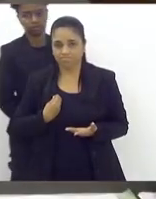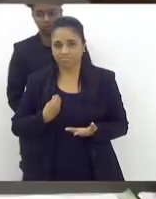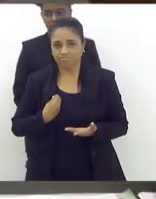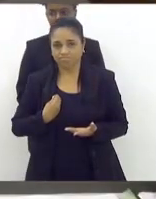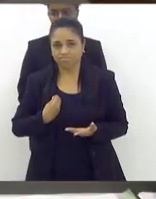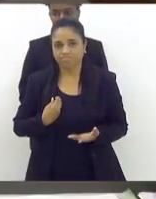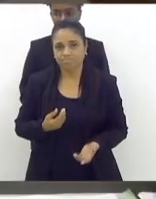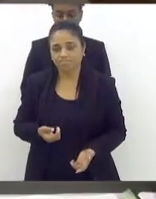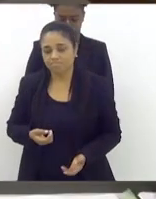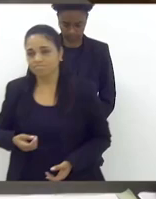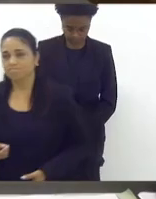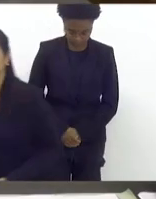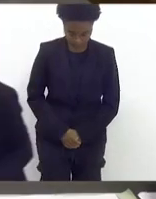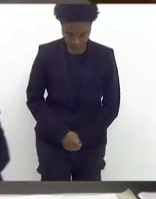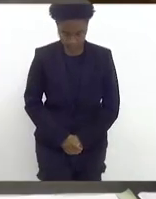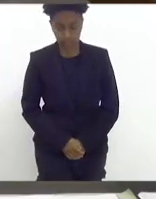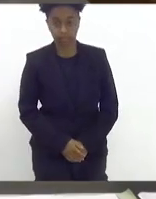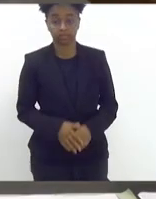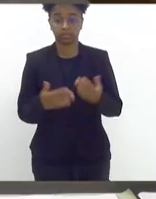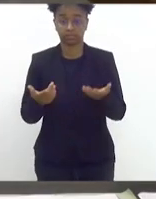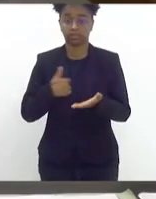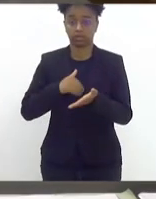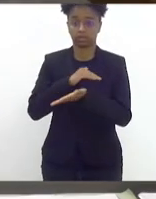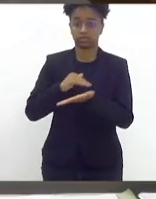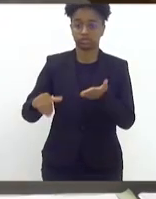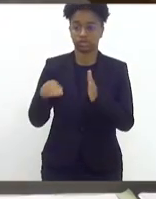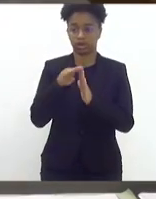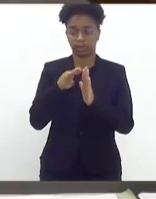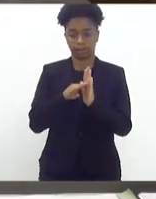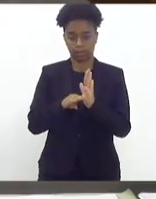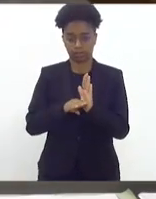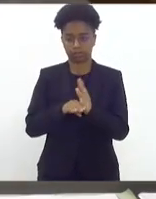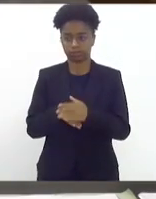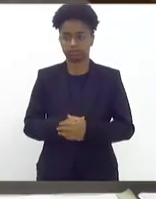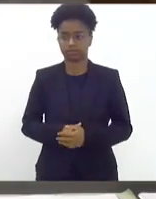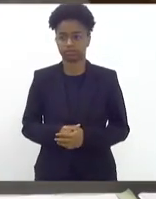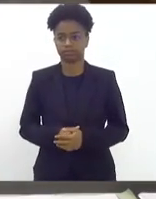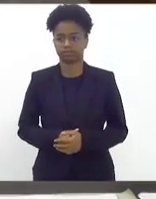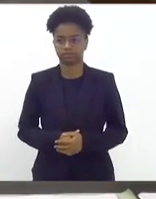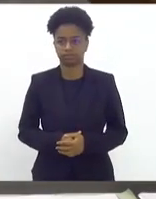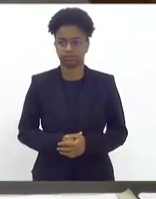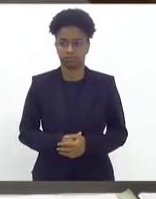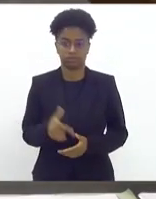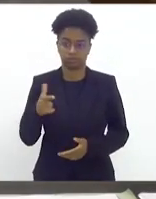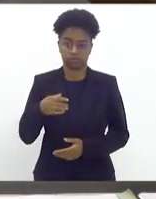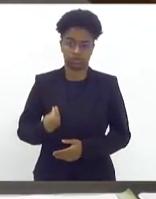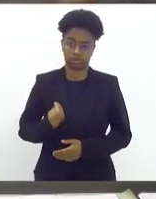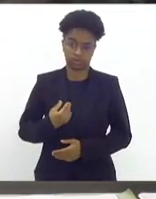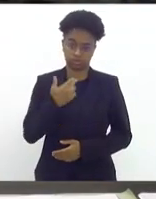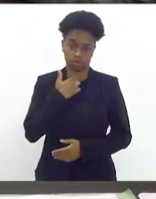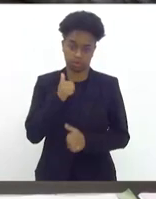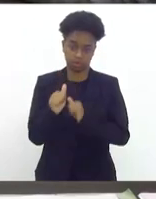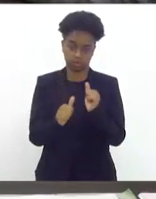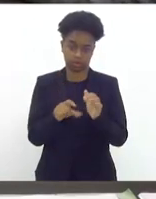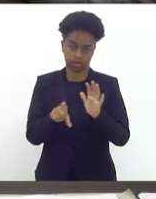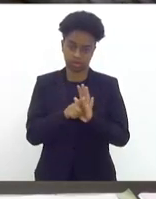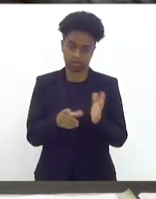Perfeito. Vou, então, retirar o projeto de pauta. Mas ele não está aqui, não pode alterar, né?